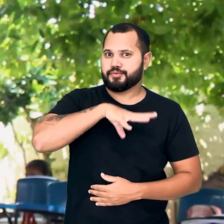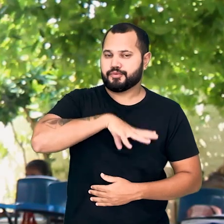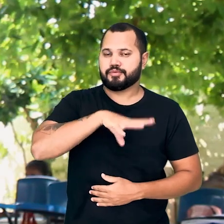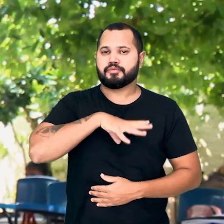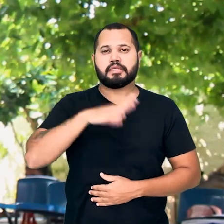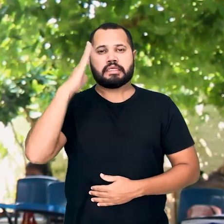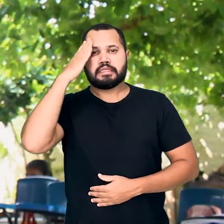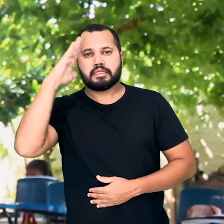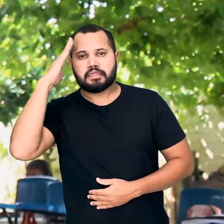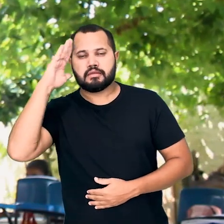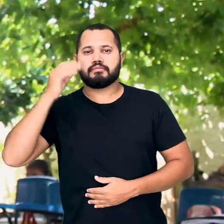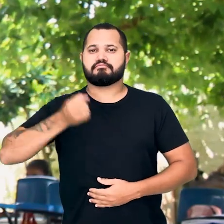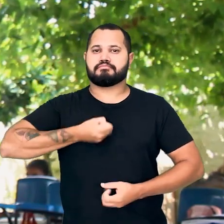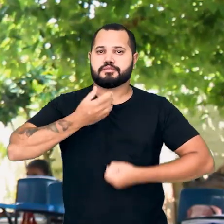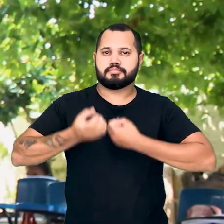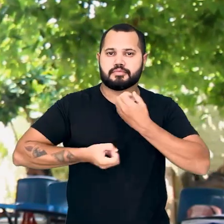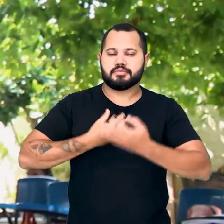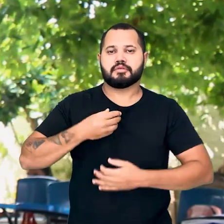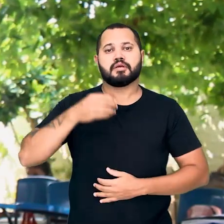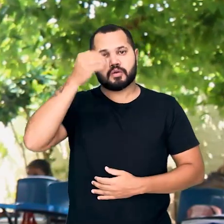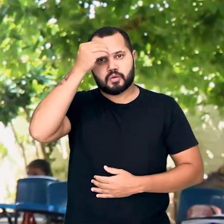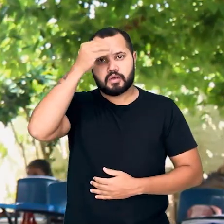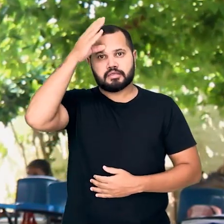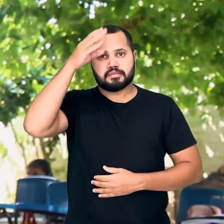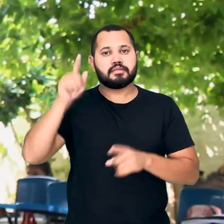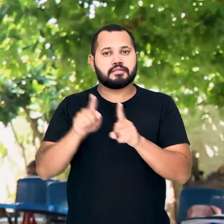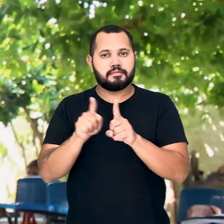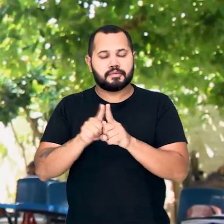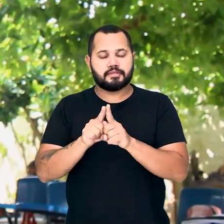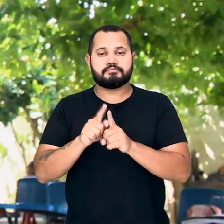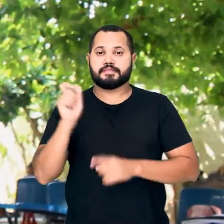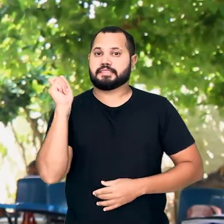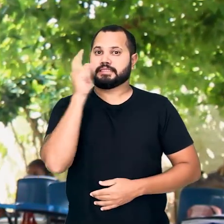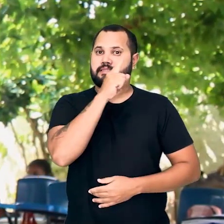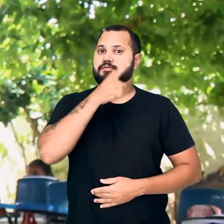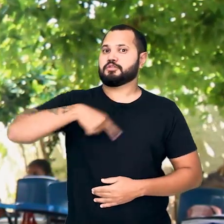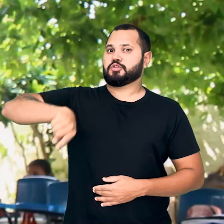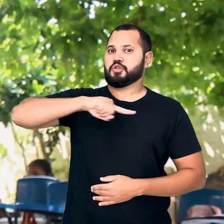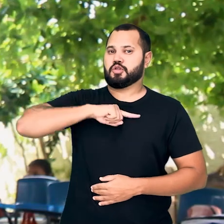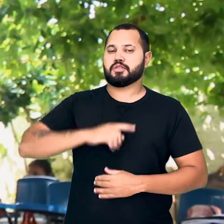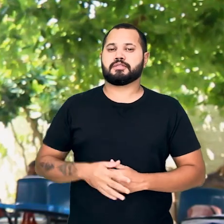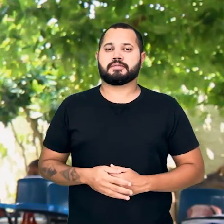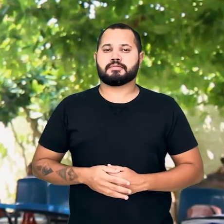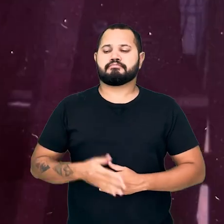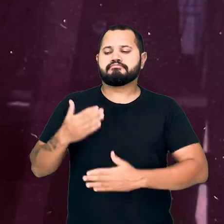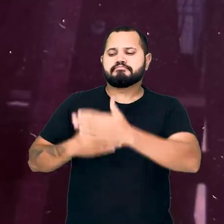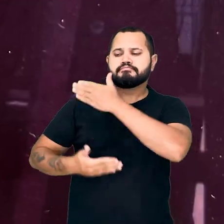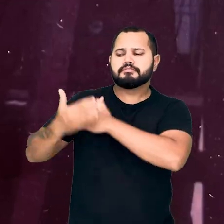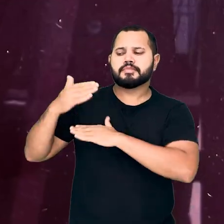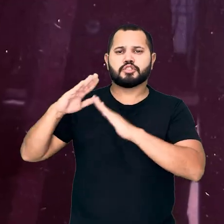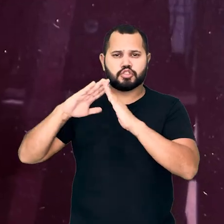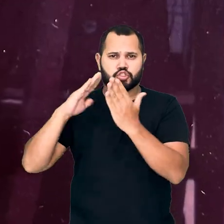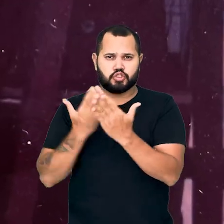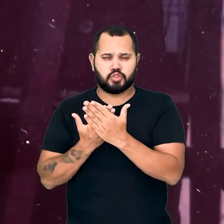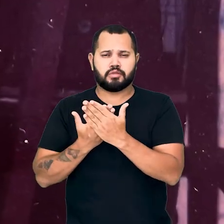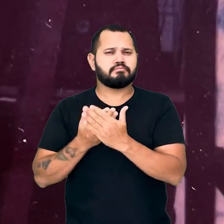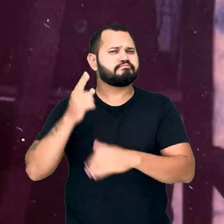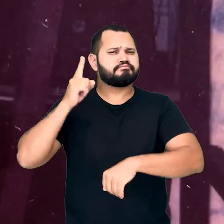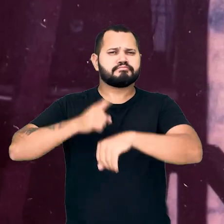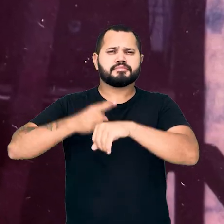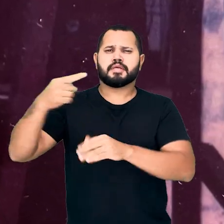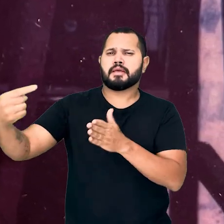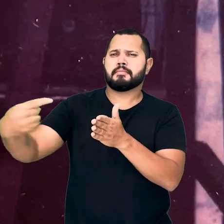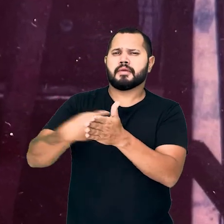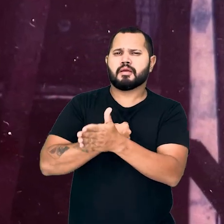português, entender, se expressar, né, e conhecer, acima de tudo, né? Então foi muito difícil para a gente. Quando eu chegava na escola,